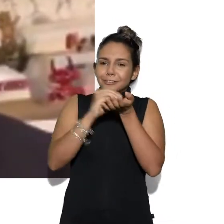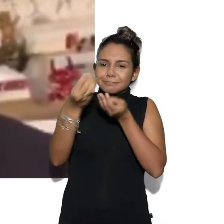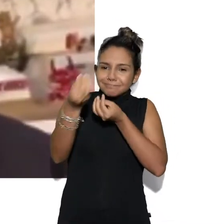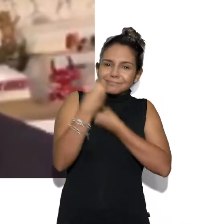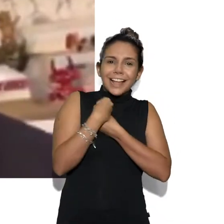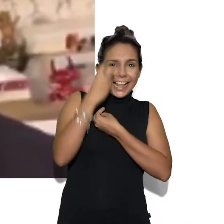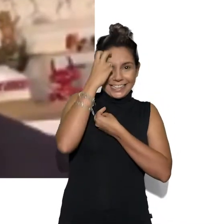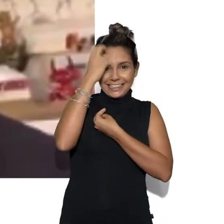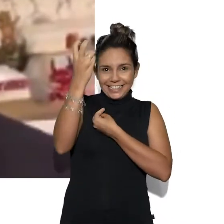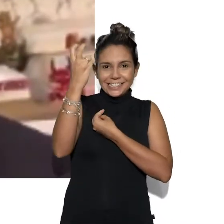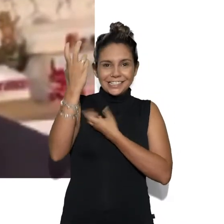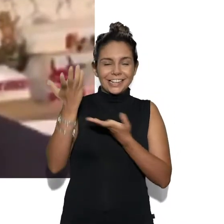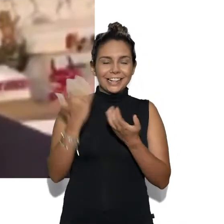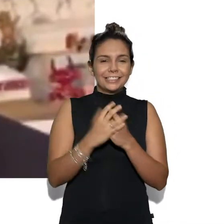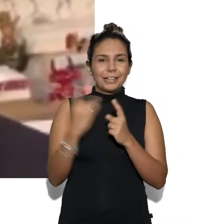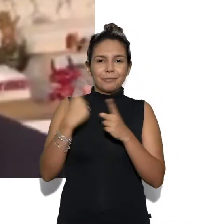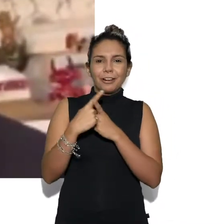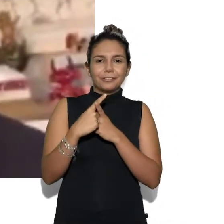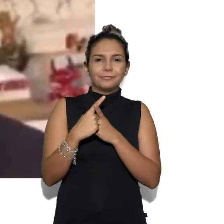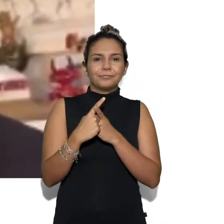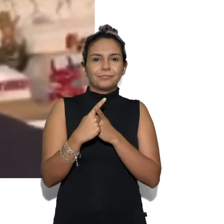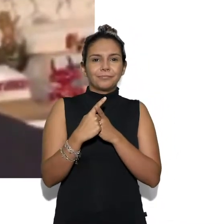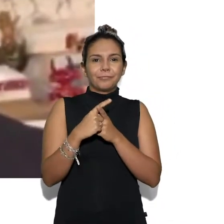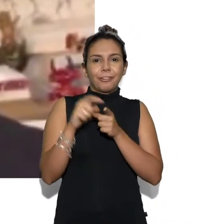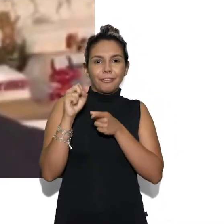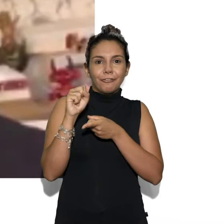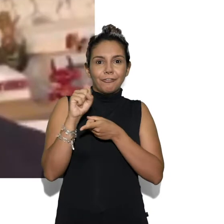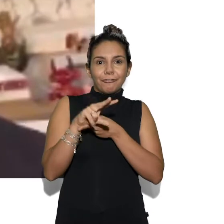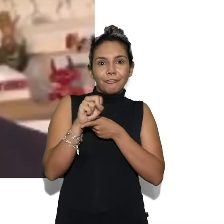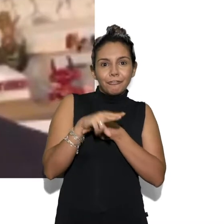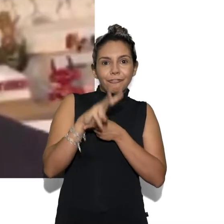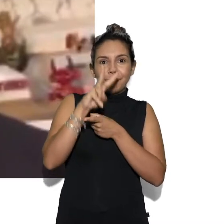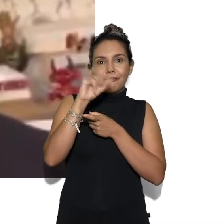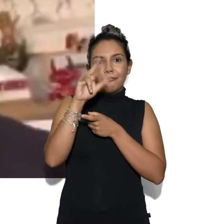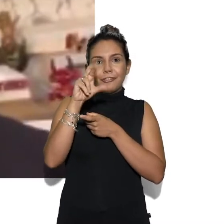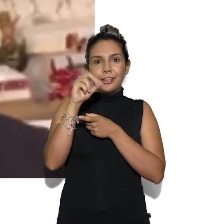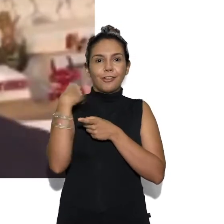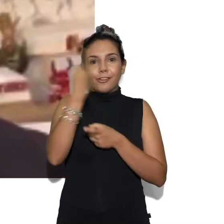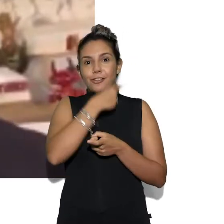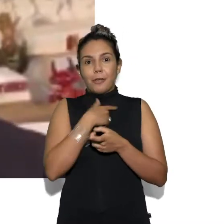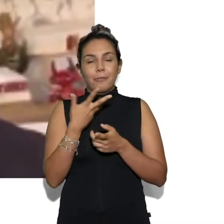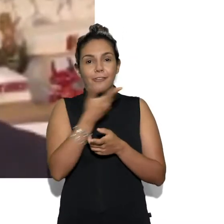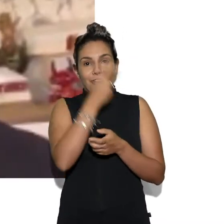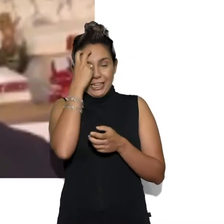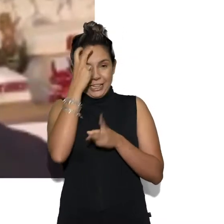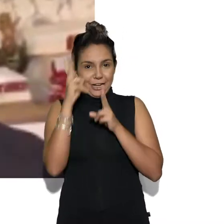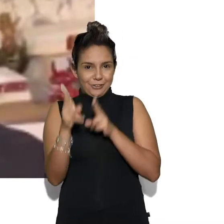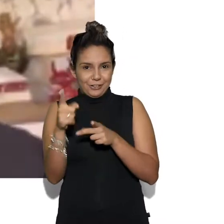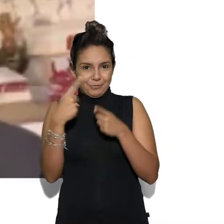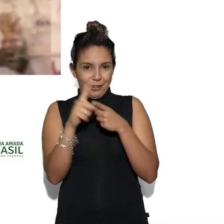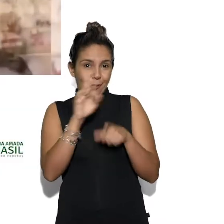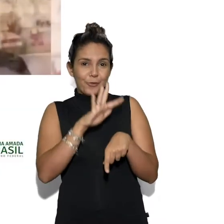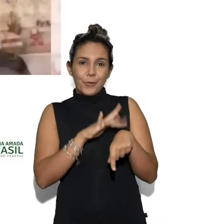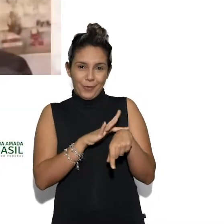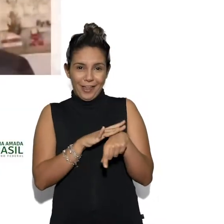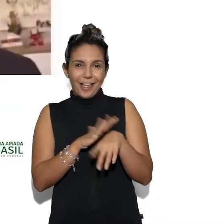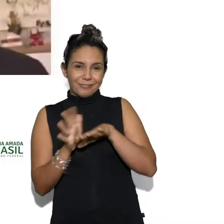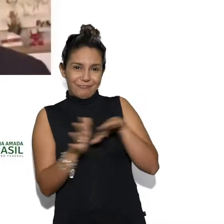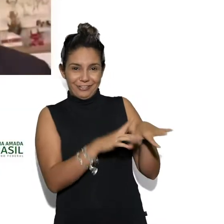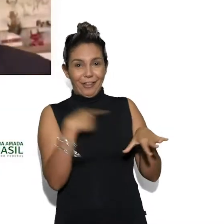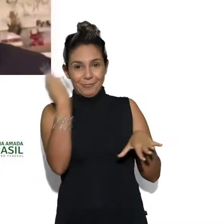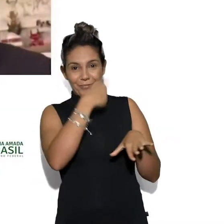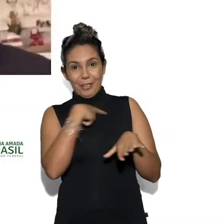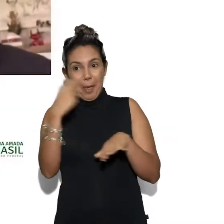de maravilhoso que ele é, porque não há um vírus para ficarmos todos maravilhosos ao invés de doentes